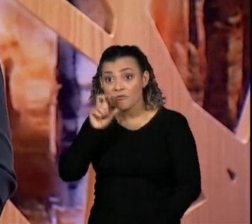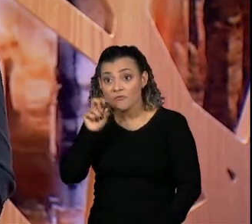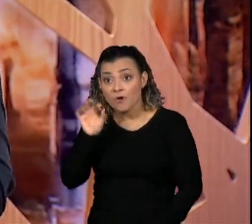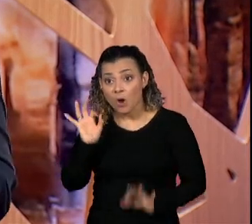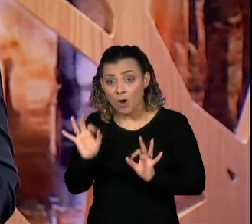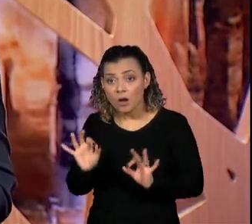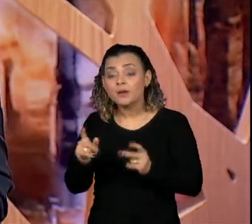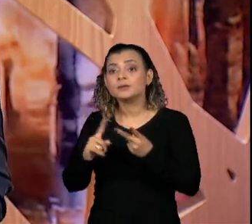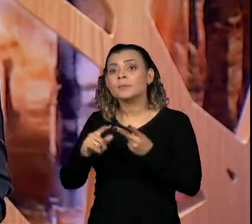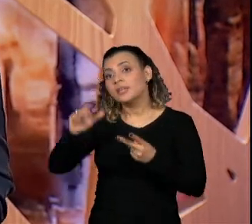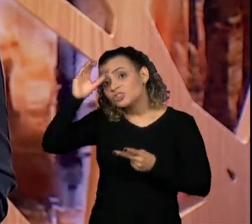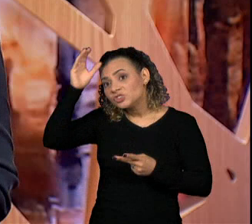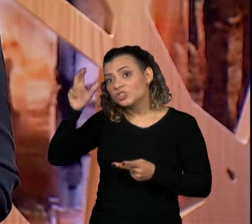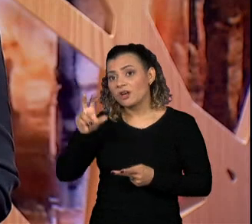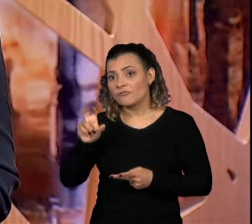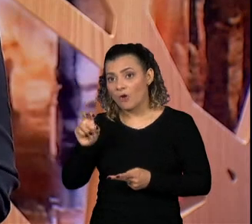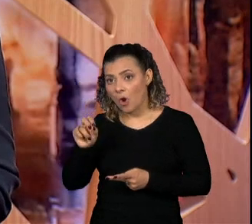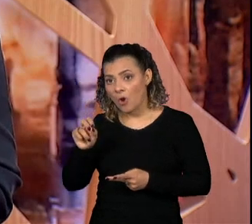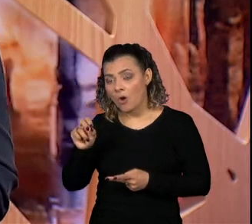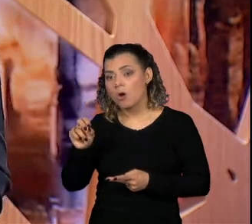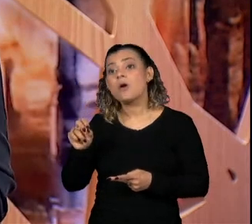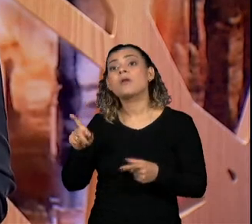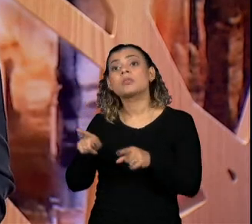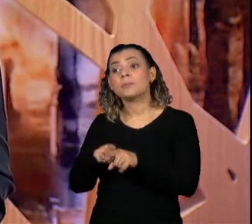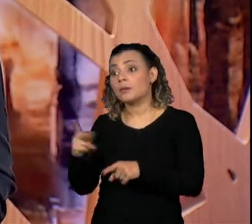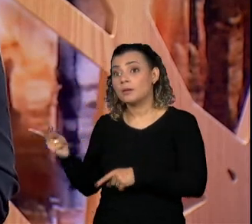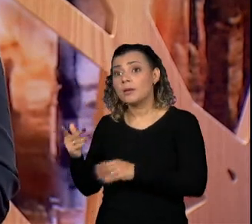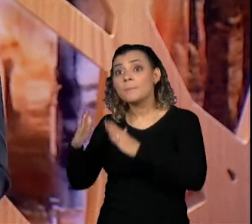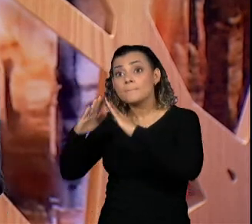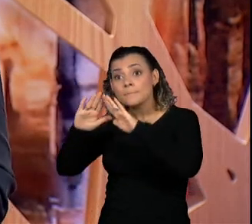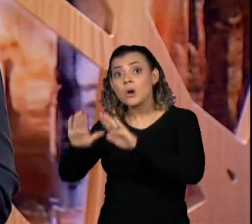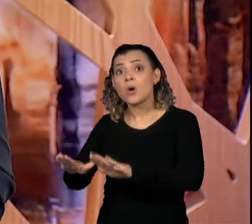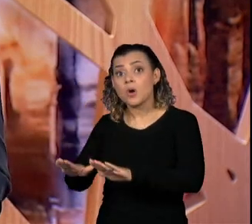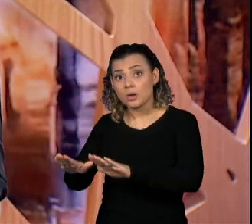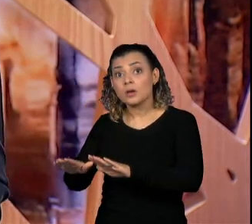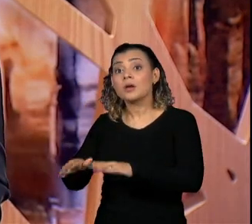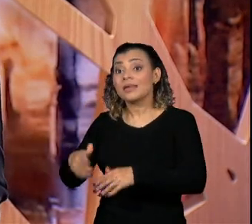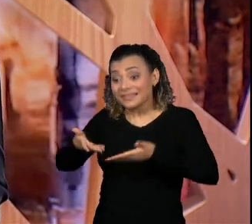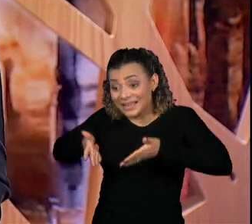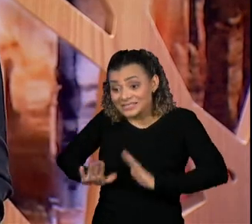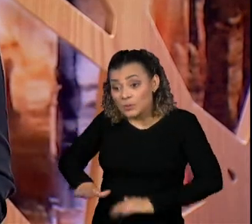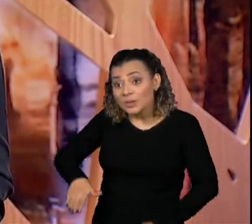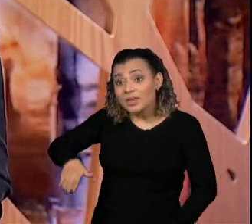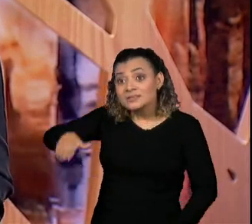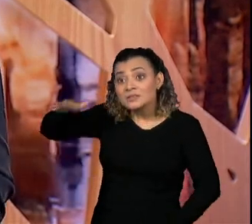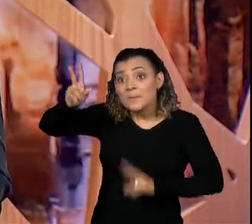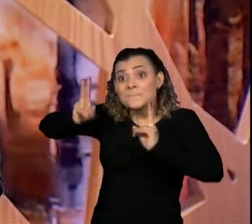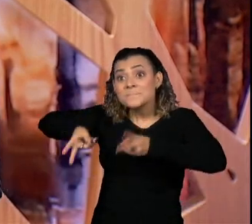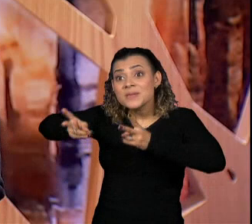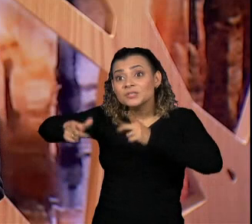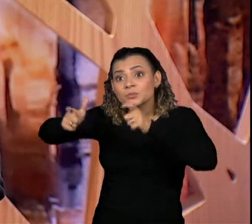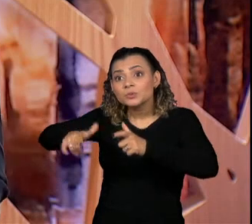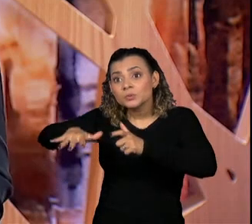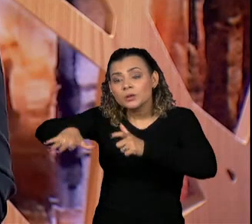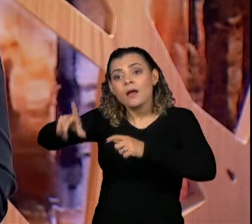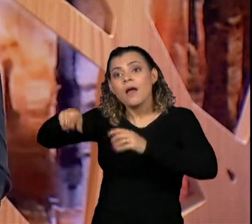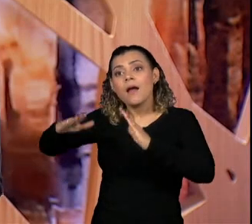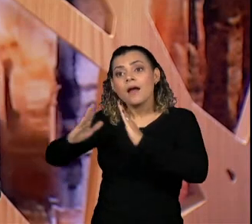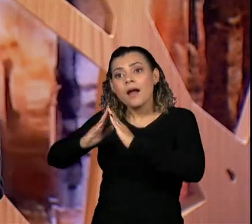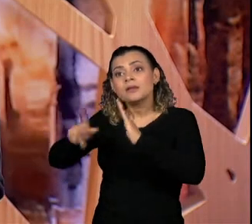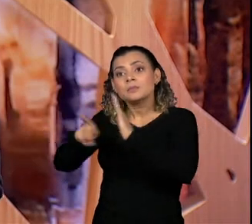mesmo e as minhas tias-avós, elas moram no lugar, nasceram lá, cresceram lá, aí aquele lugar é deles, a